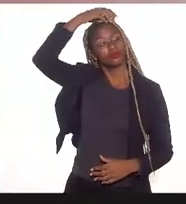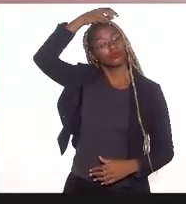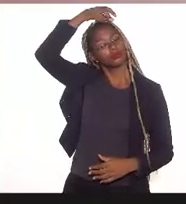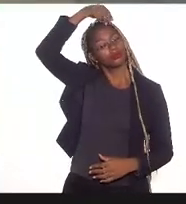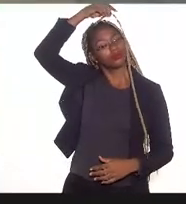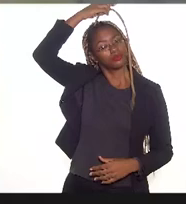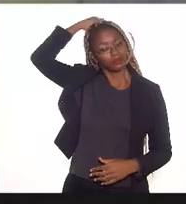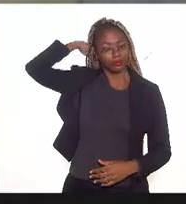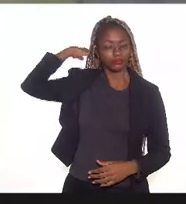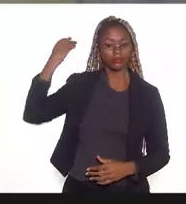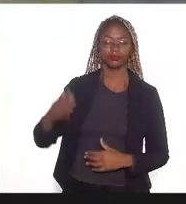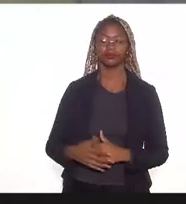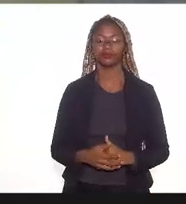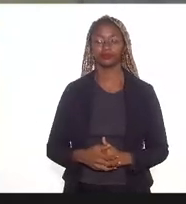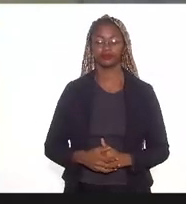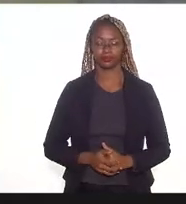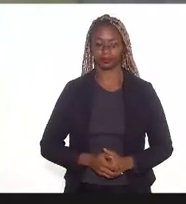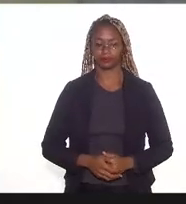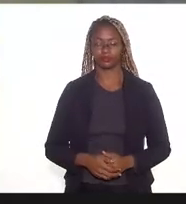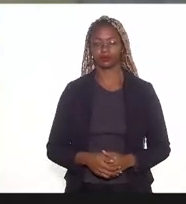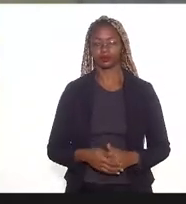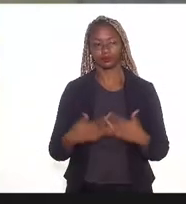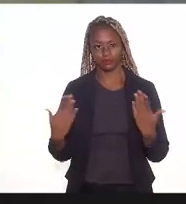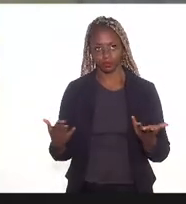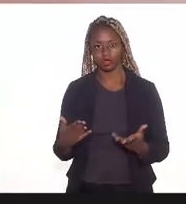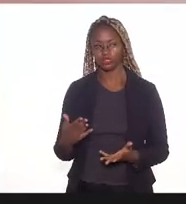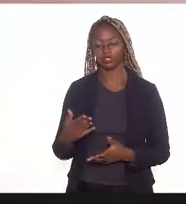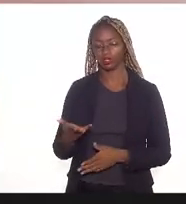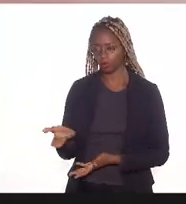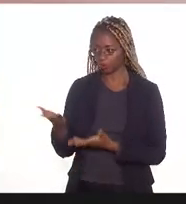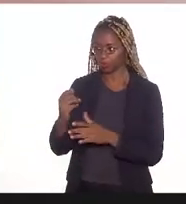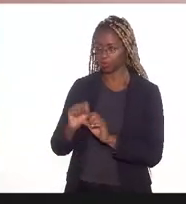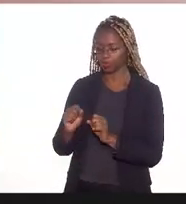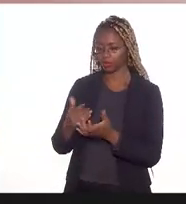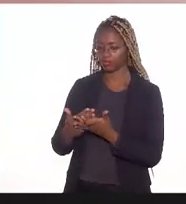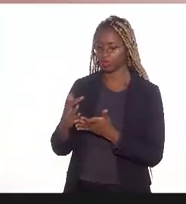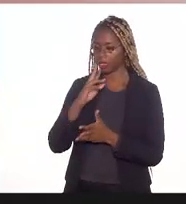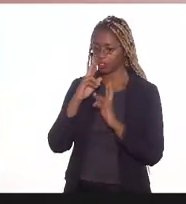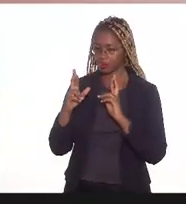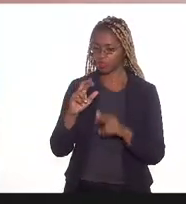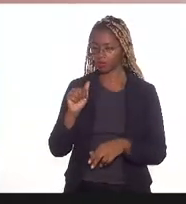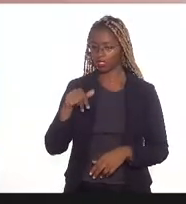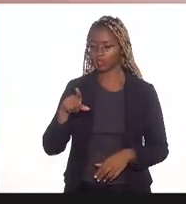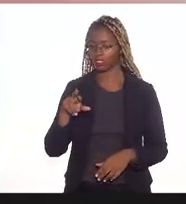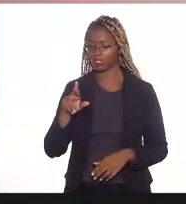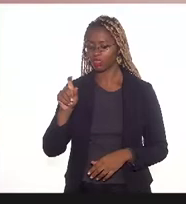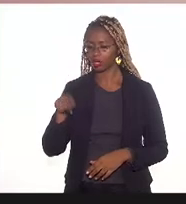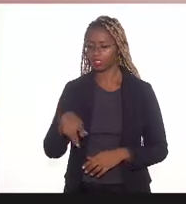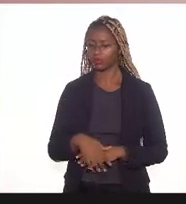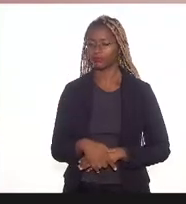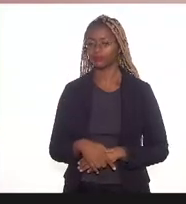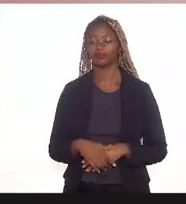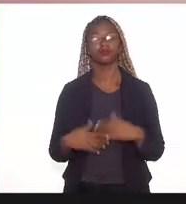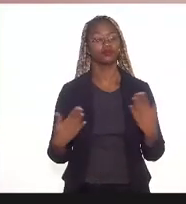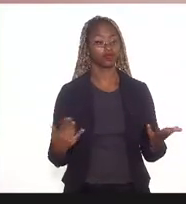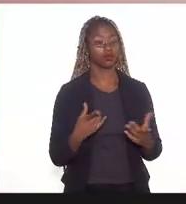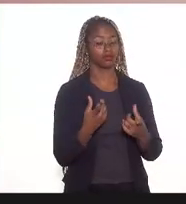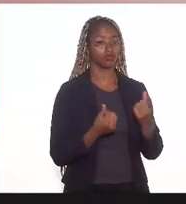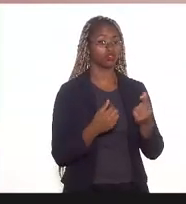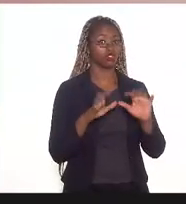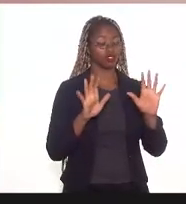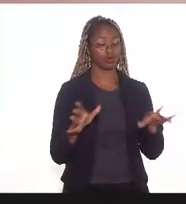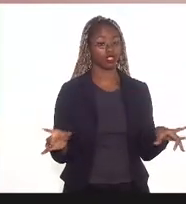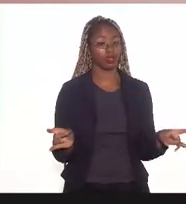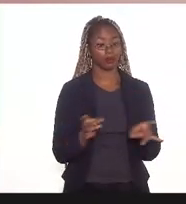por parte, André, por favor. Vamos sim. Deputado Luiz Paulo, deputado da Marta Rocha, o recurso já está definido, a gente está com